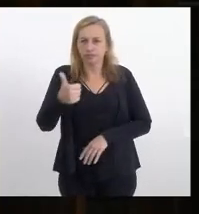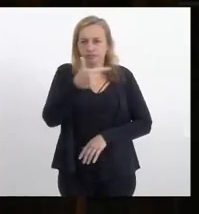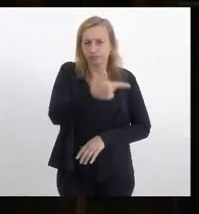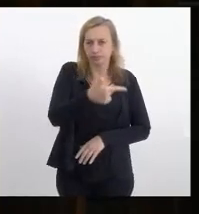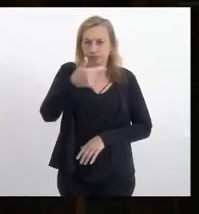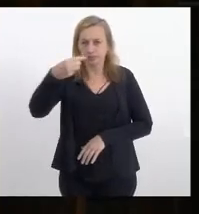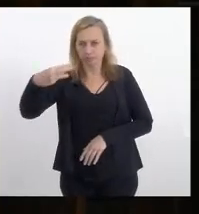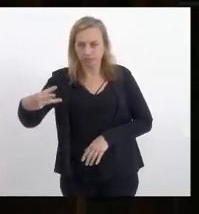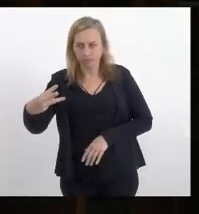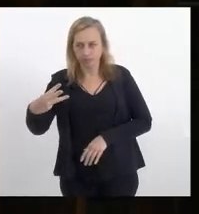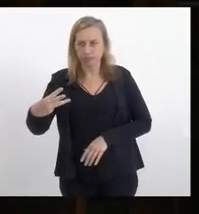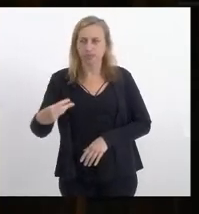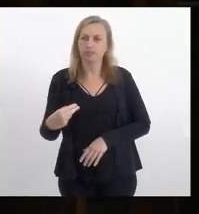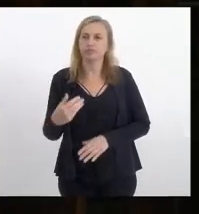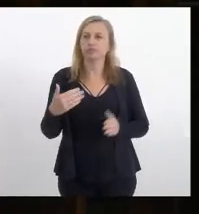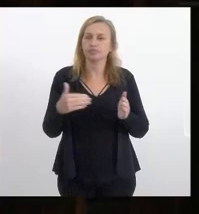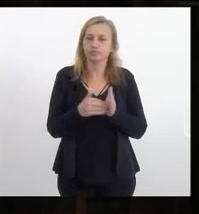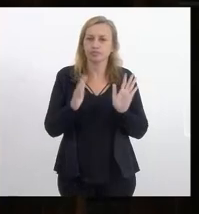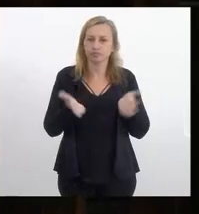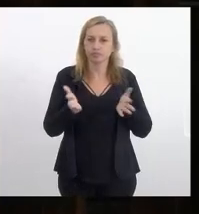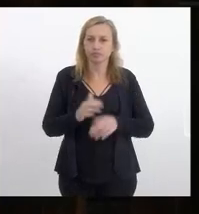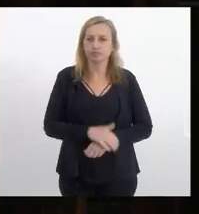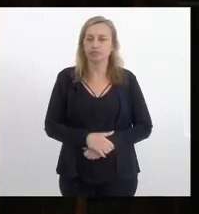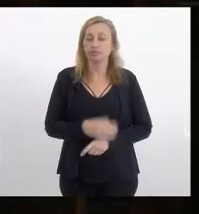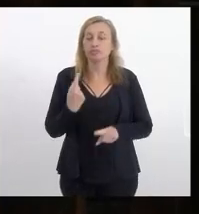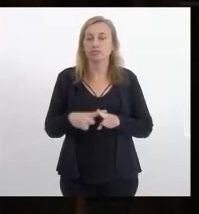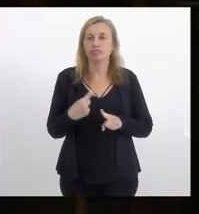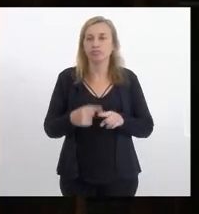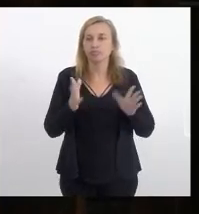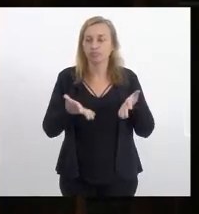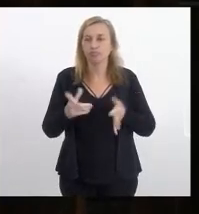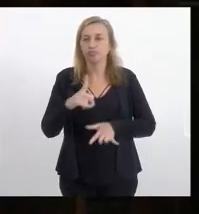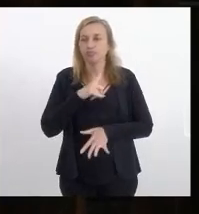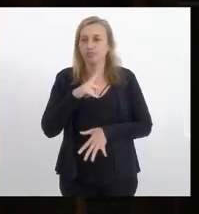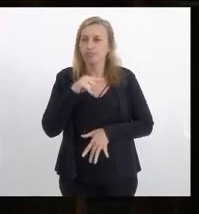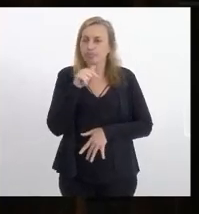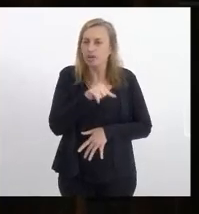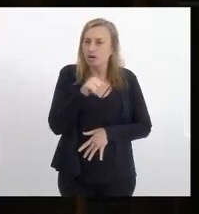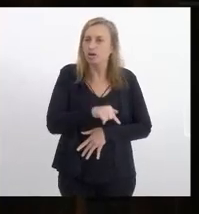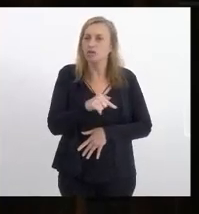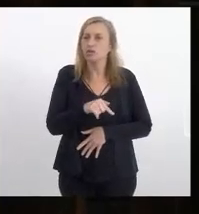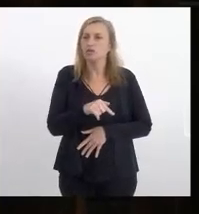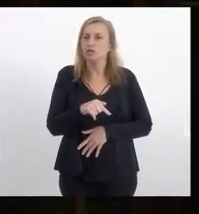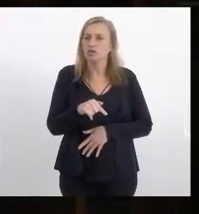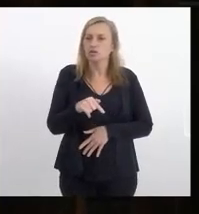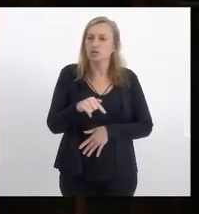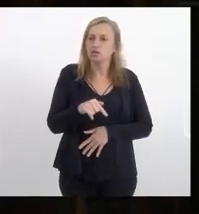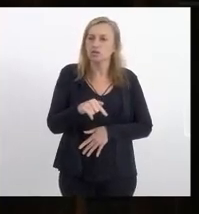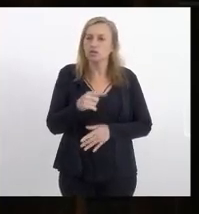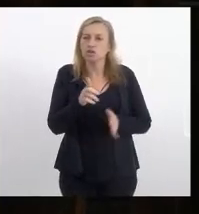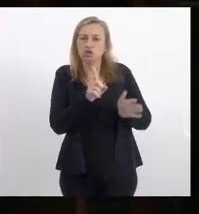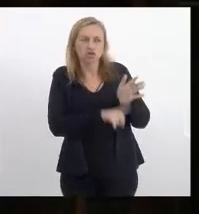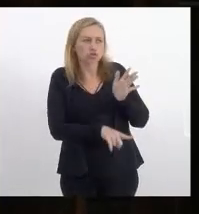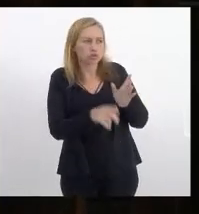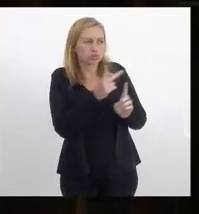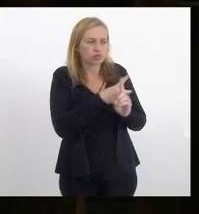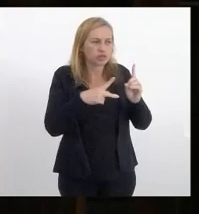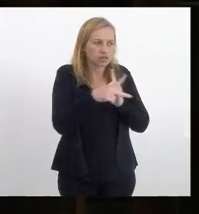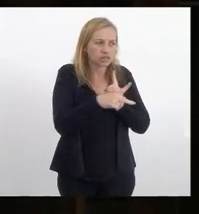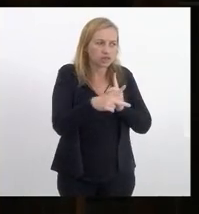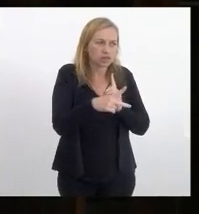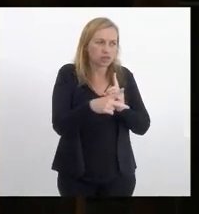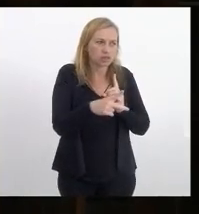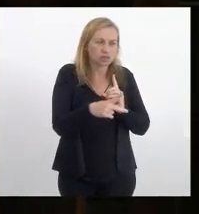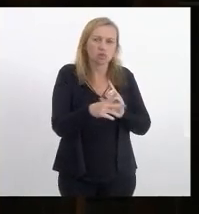2003 até a data atual porque hoje nós temos aí um cenário de desconto previdenciário